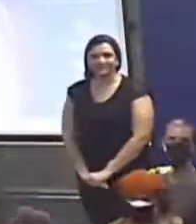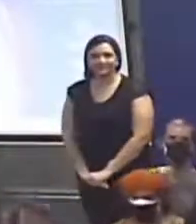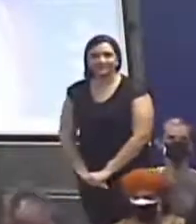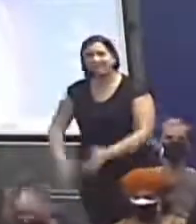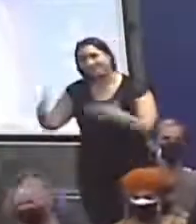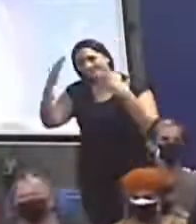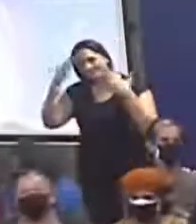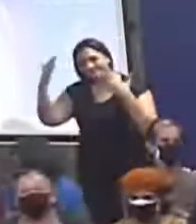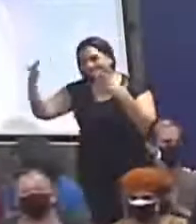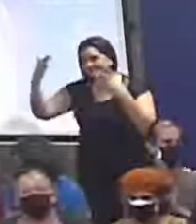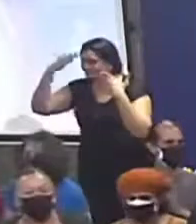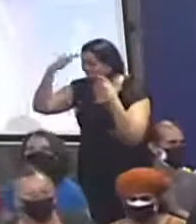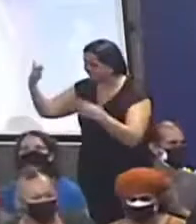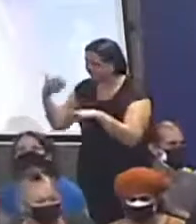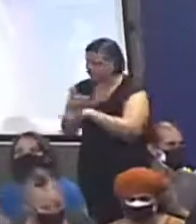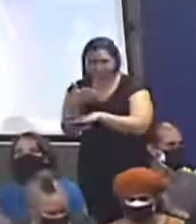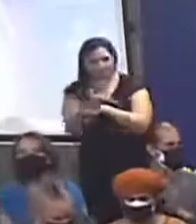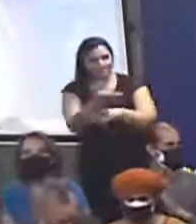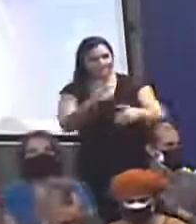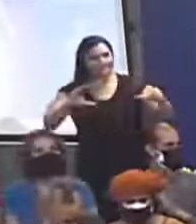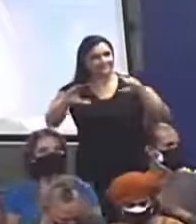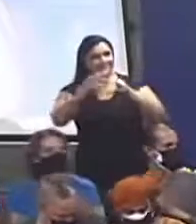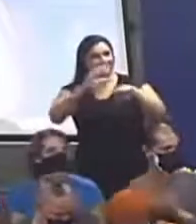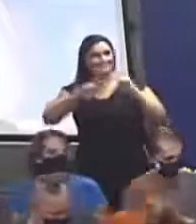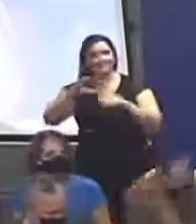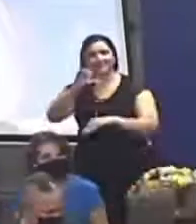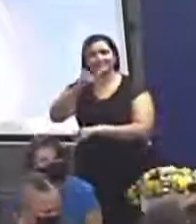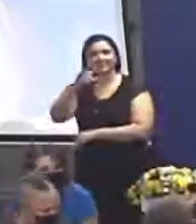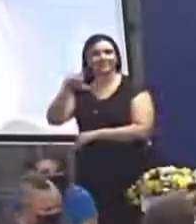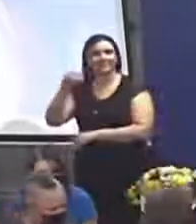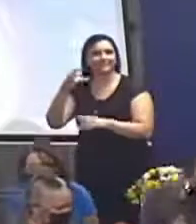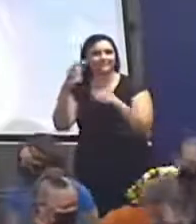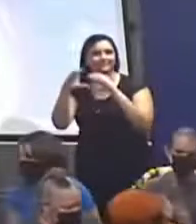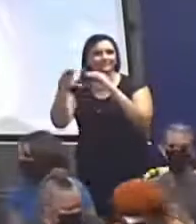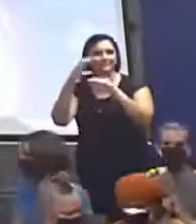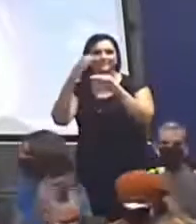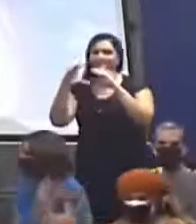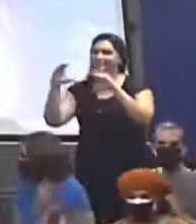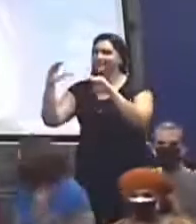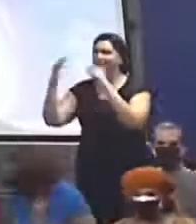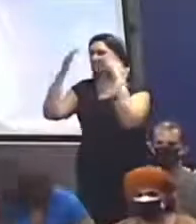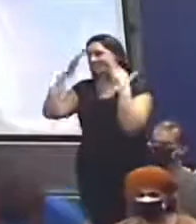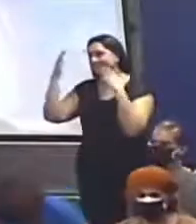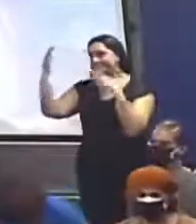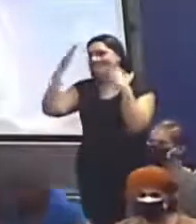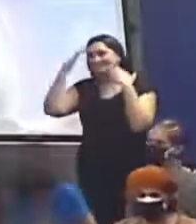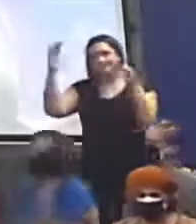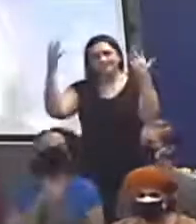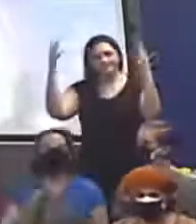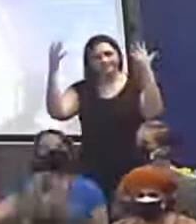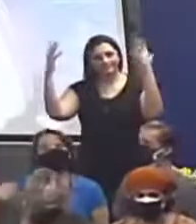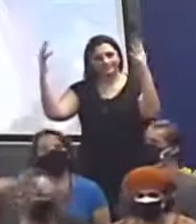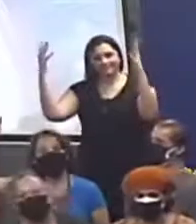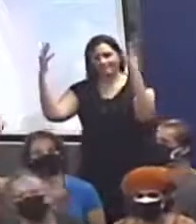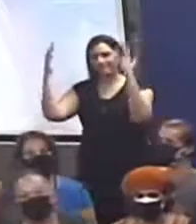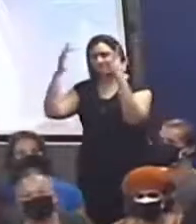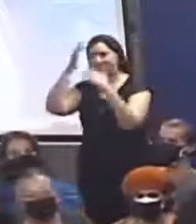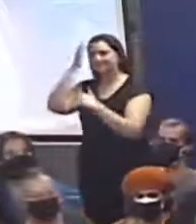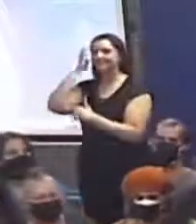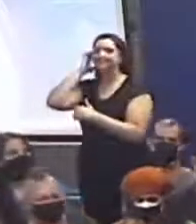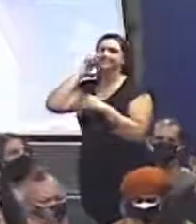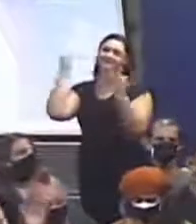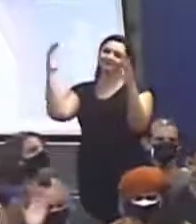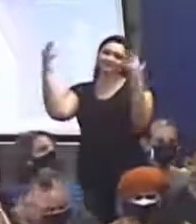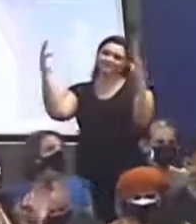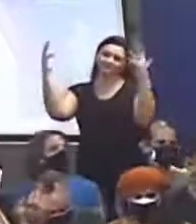Agradecemos mais uma vez a participação do coral Cidadãos Cantantes. Muito obrigado. Vamos